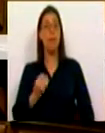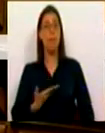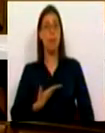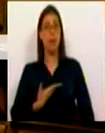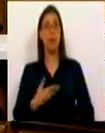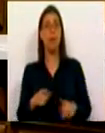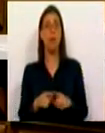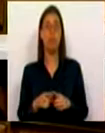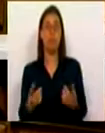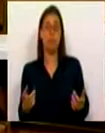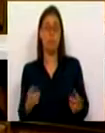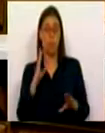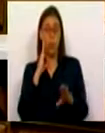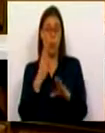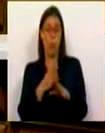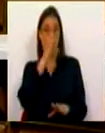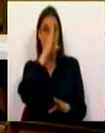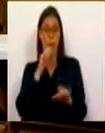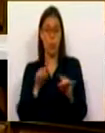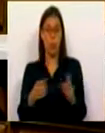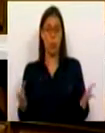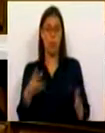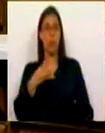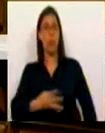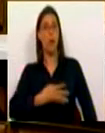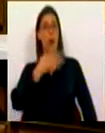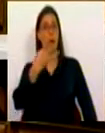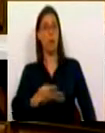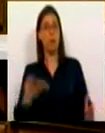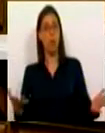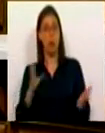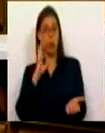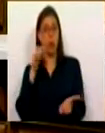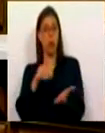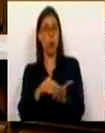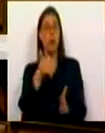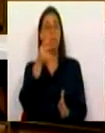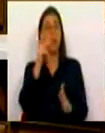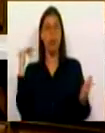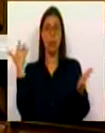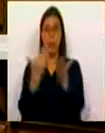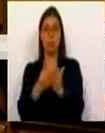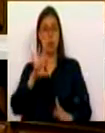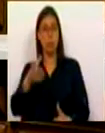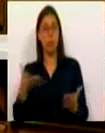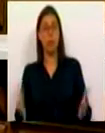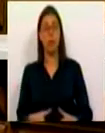PSD toma para o último governo de 4 anos os resultados de 20 anos do